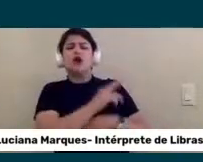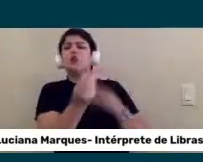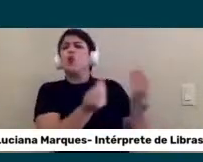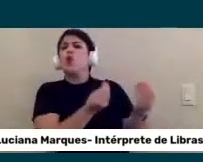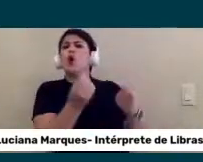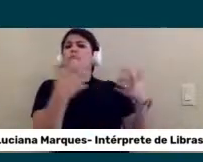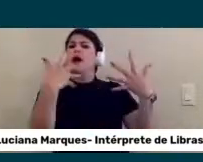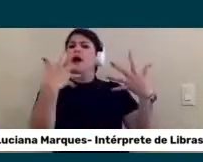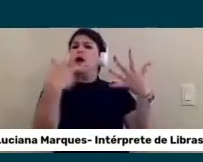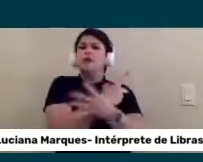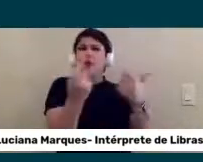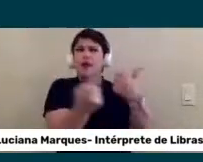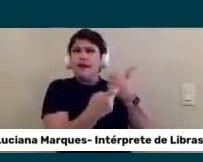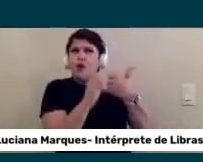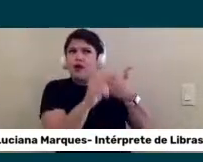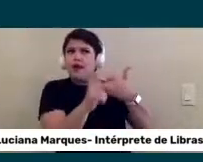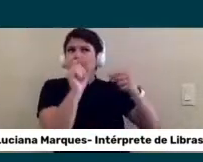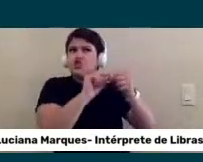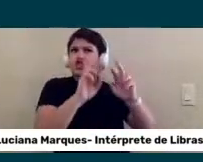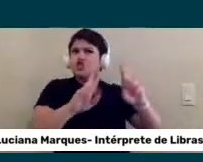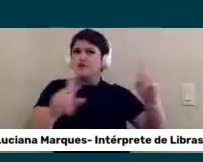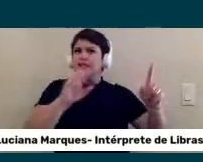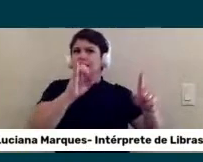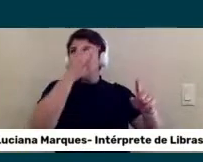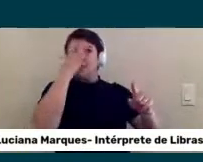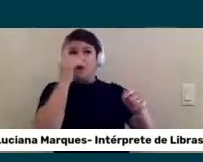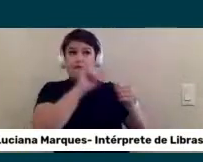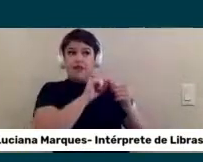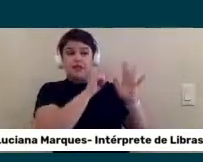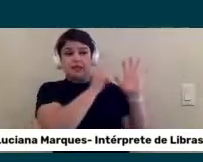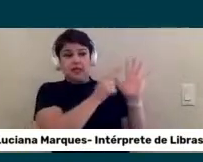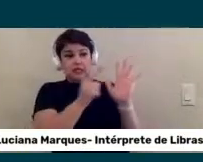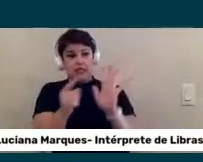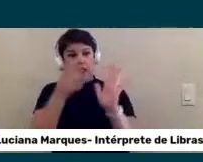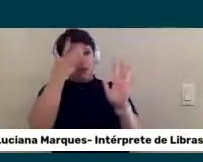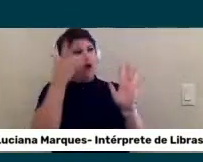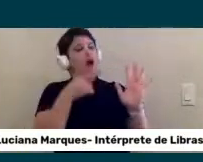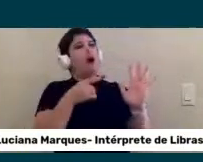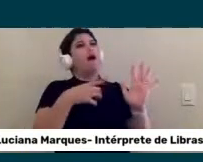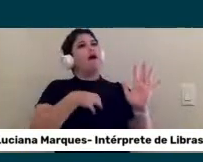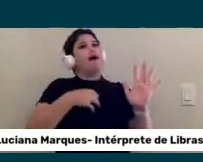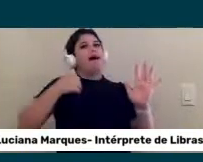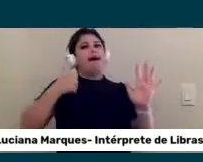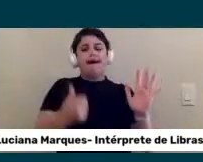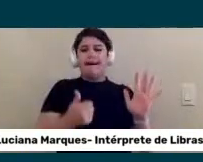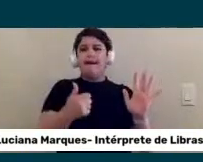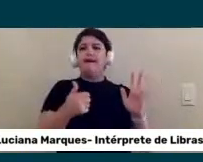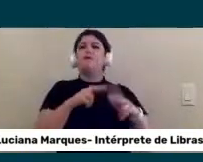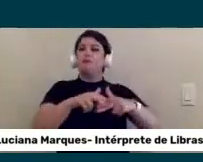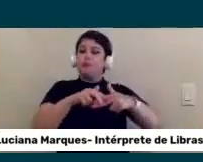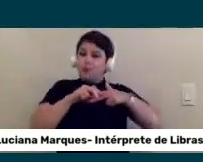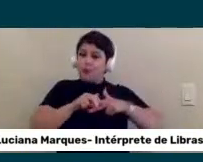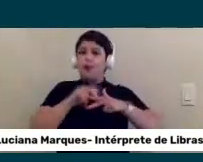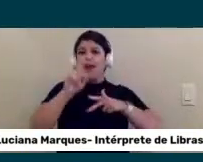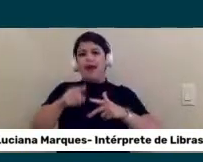clique? Fez diferença implementar o evento dessa ou dessa maneira? Então, é uma coisa que